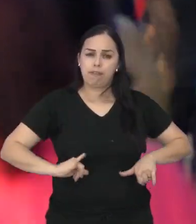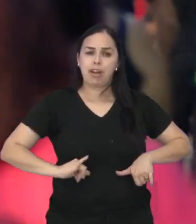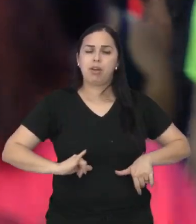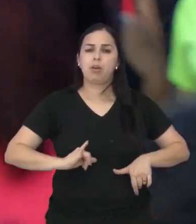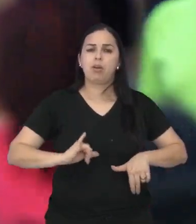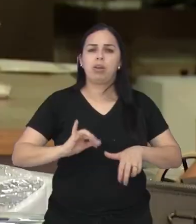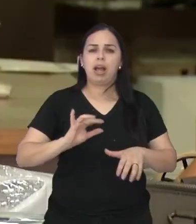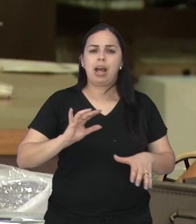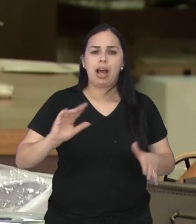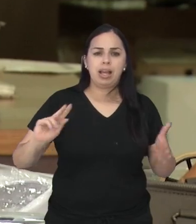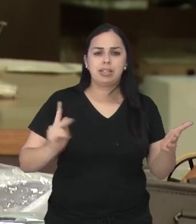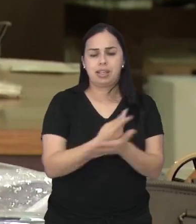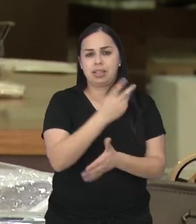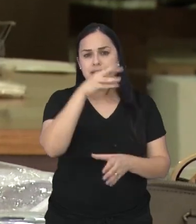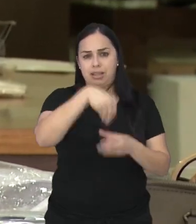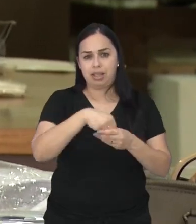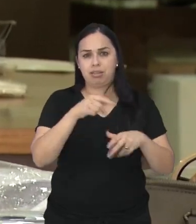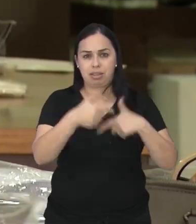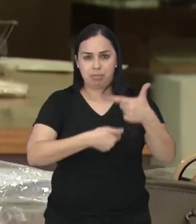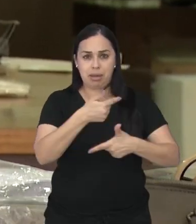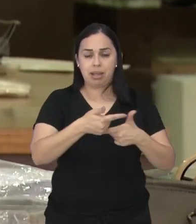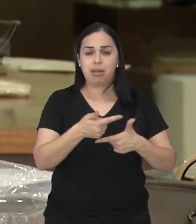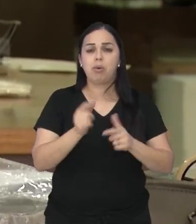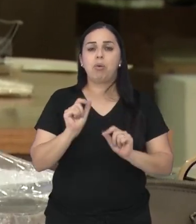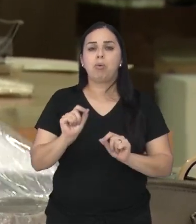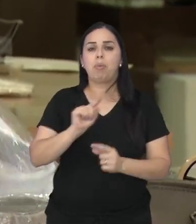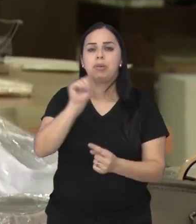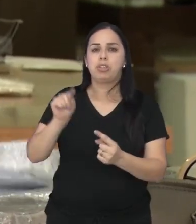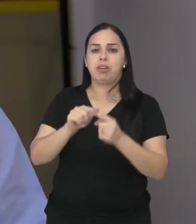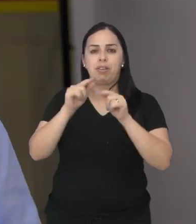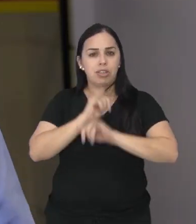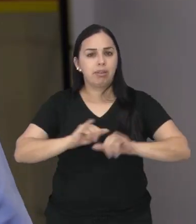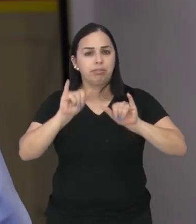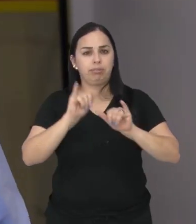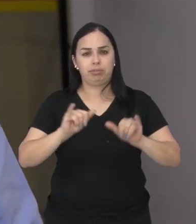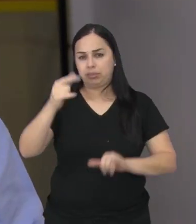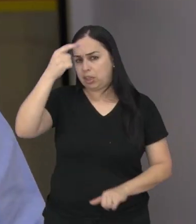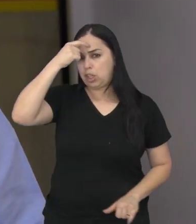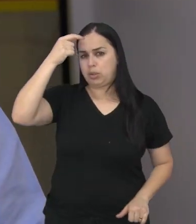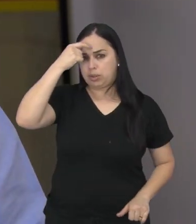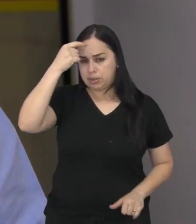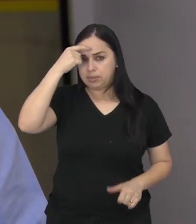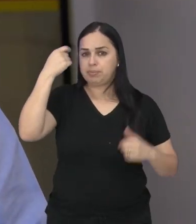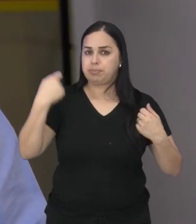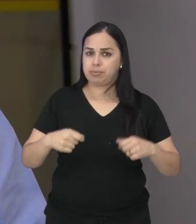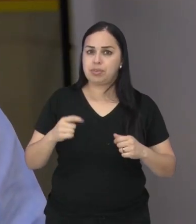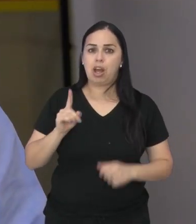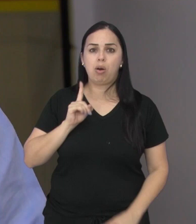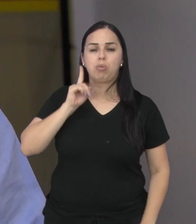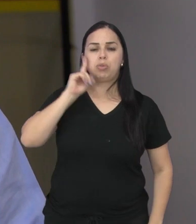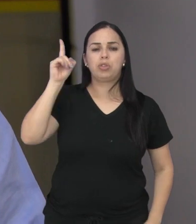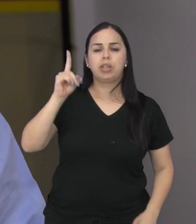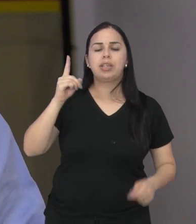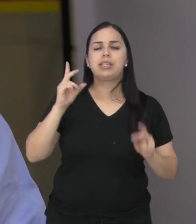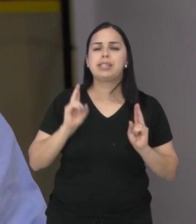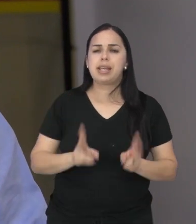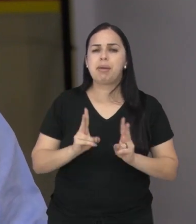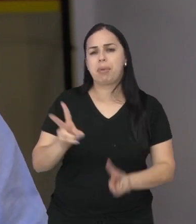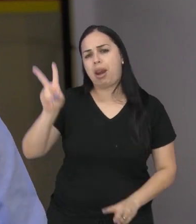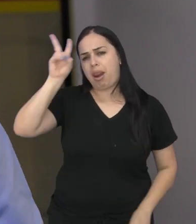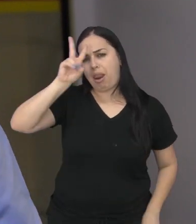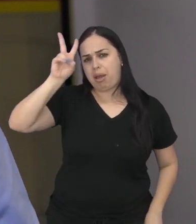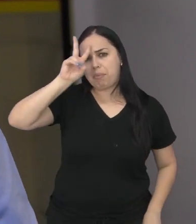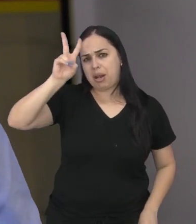objetivo é conscientizar cada vez mais empregadores e empregados. É uma data que você tem que estar sempre